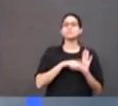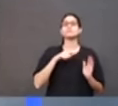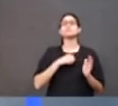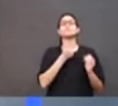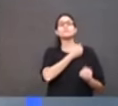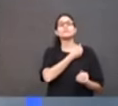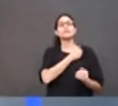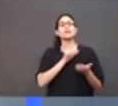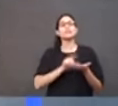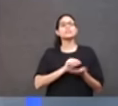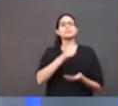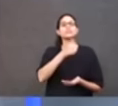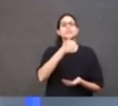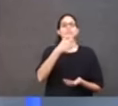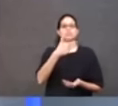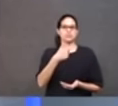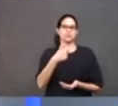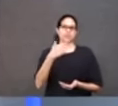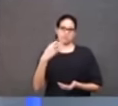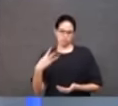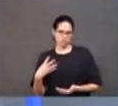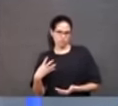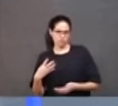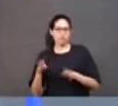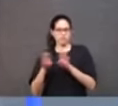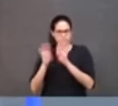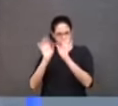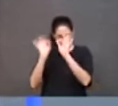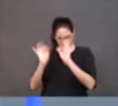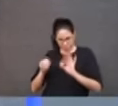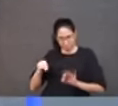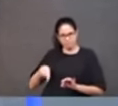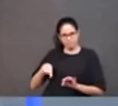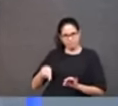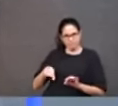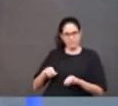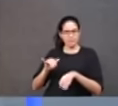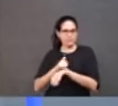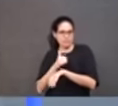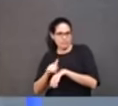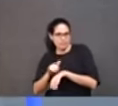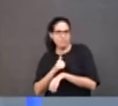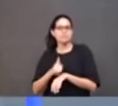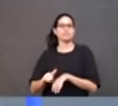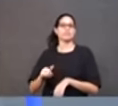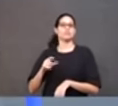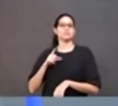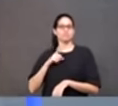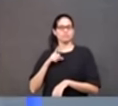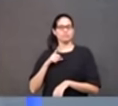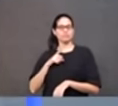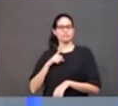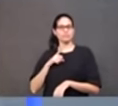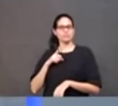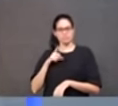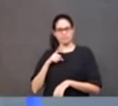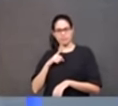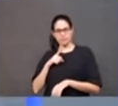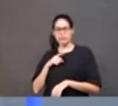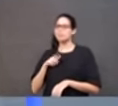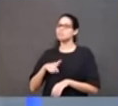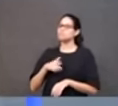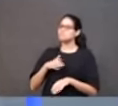nosso regimento geral, o planejamento estratégico. Ele está disciplinado, né, de no mínimo